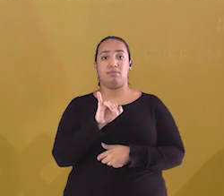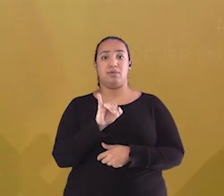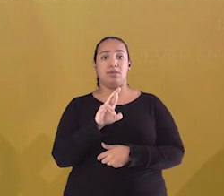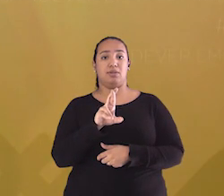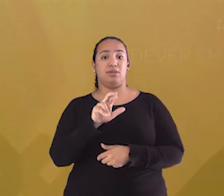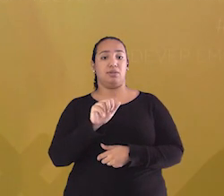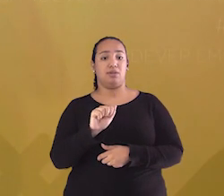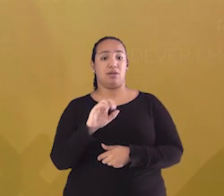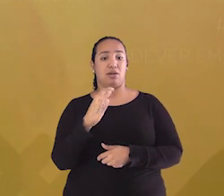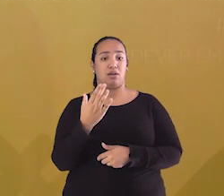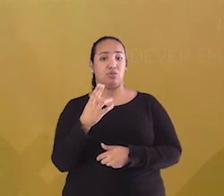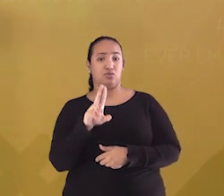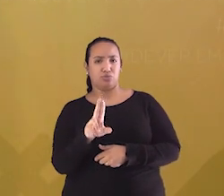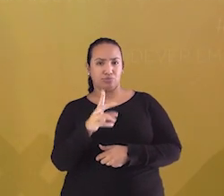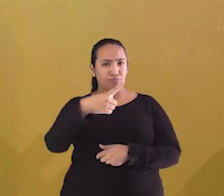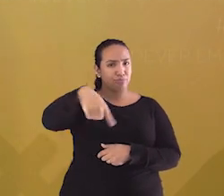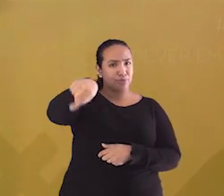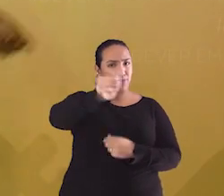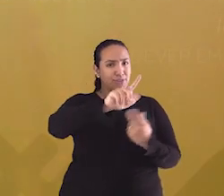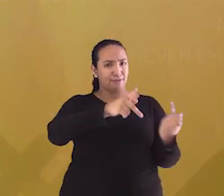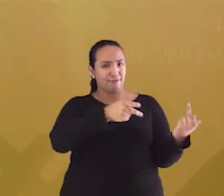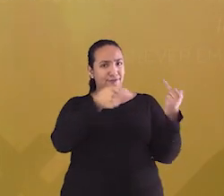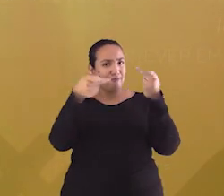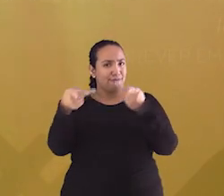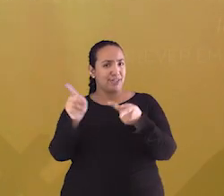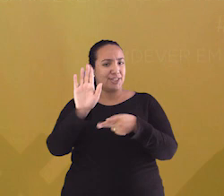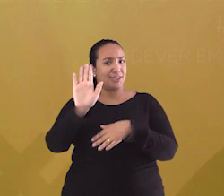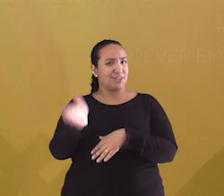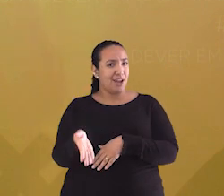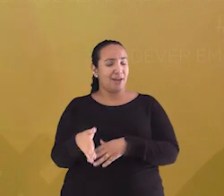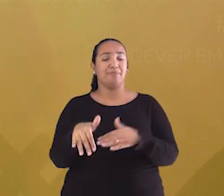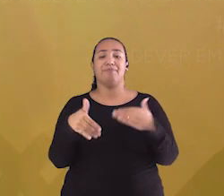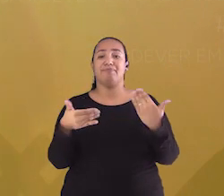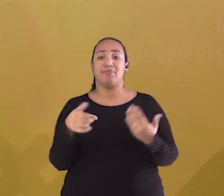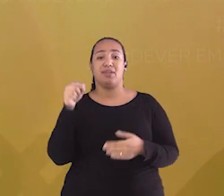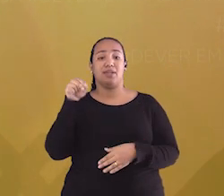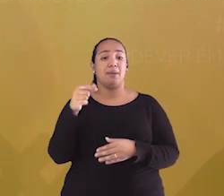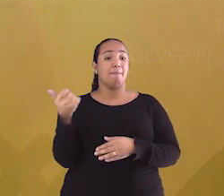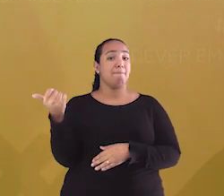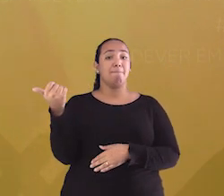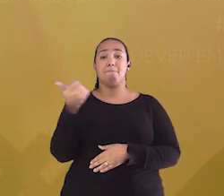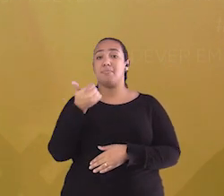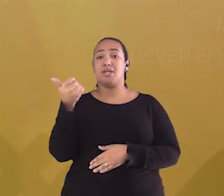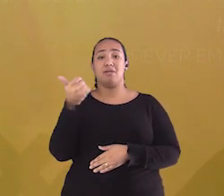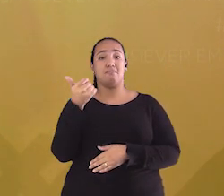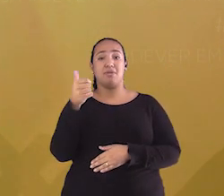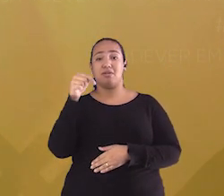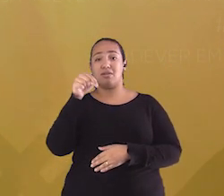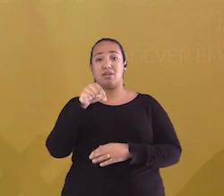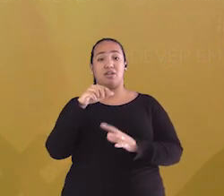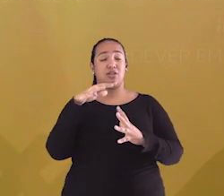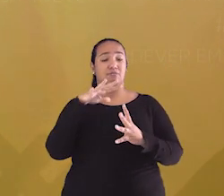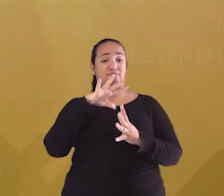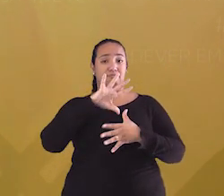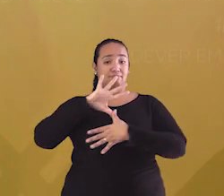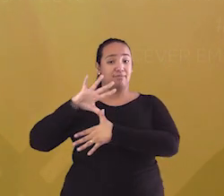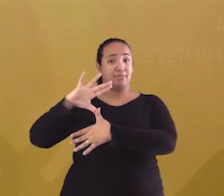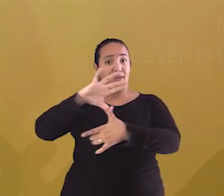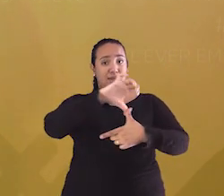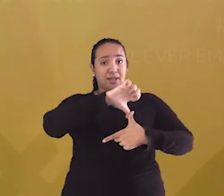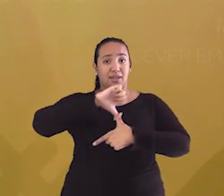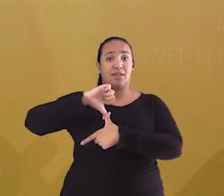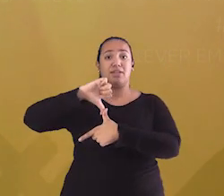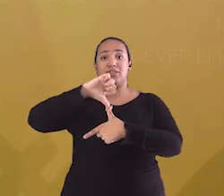teve a oportunidade de ir até lá? Esse foi o primeiro mosteiro zen criado em toda a América Latina. Ele